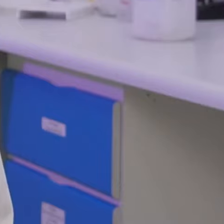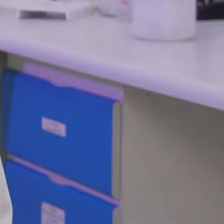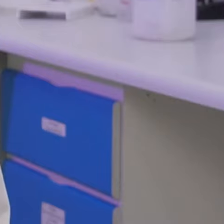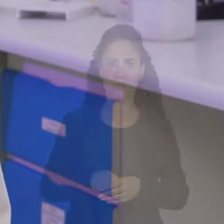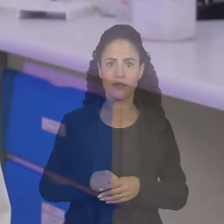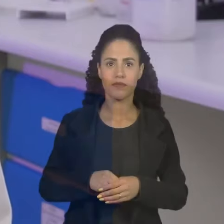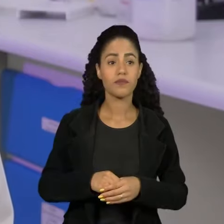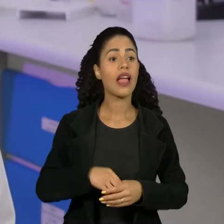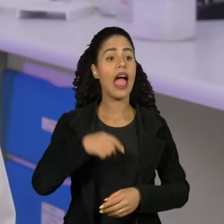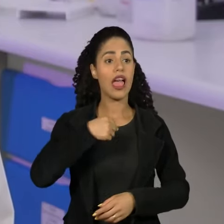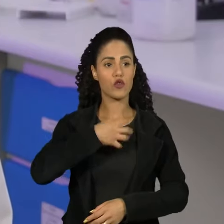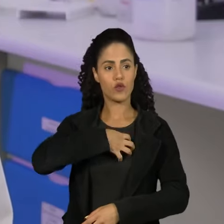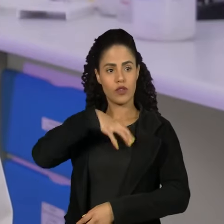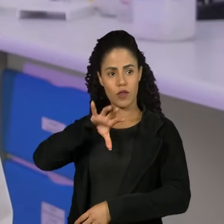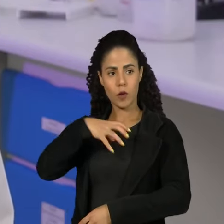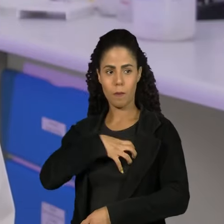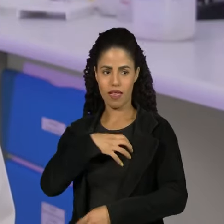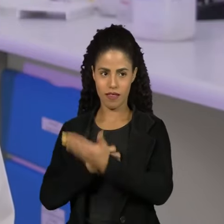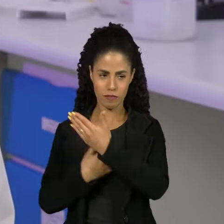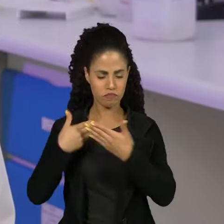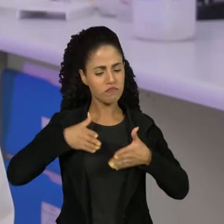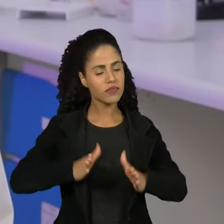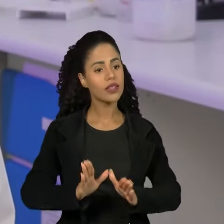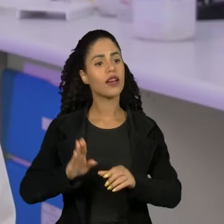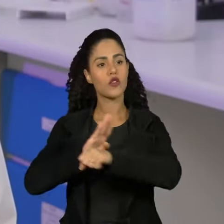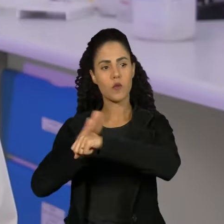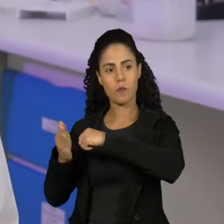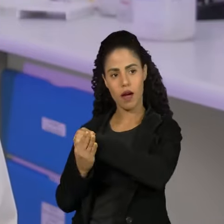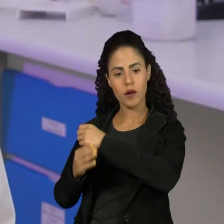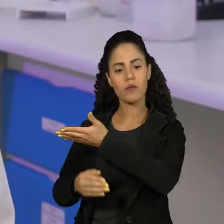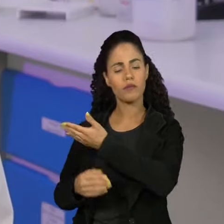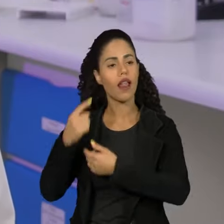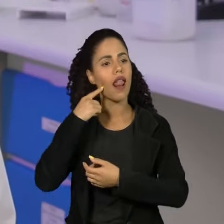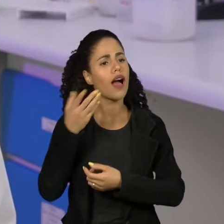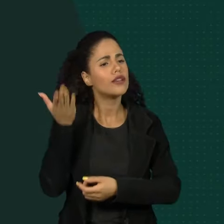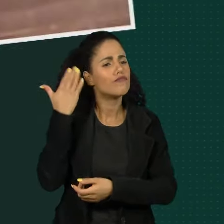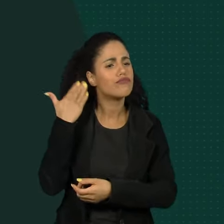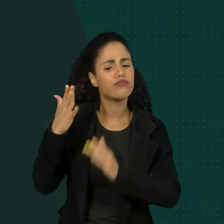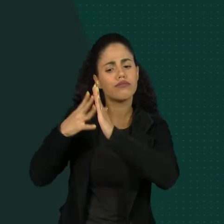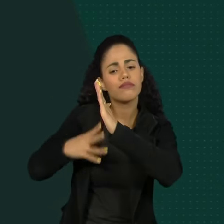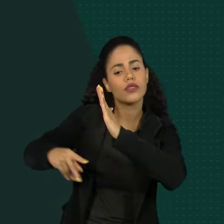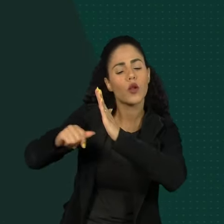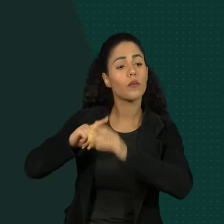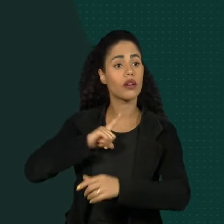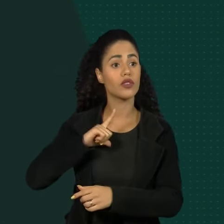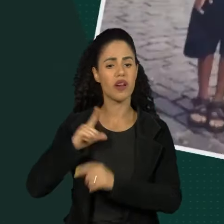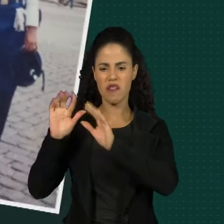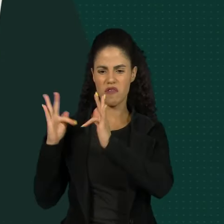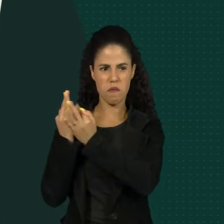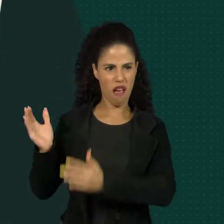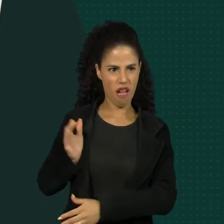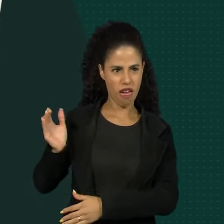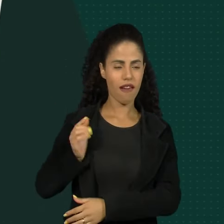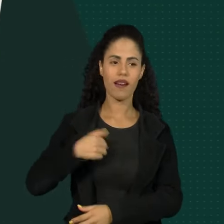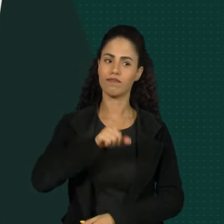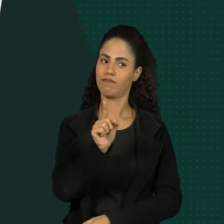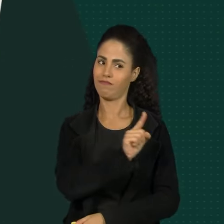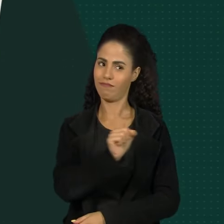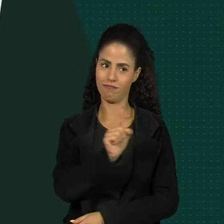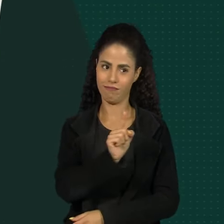Eu sou de Salvador, da Bahia, do bairro do Cabula, que é um antigo quilombo. Eu não vim de uma família rica, né? Não